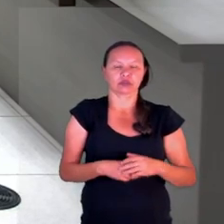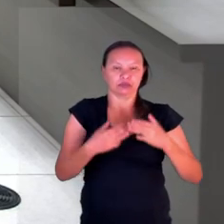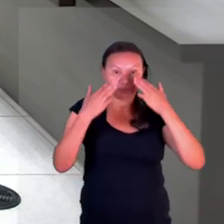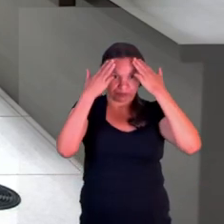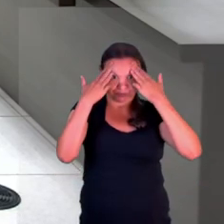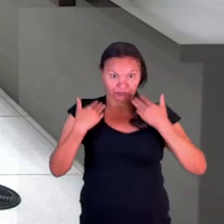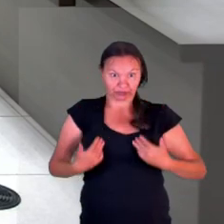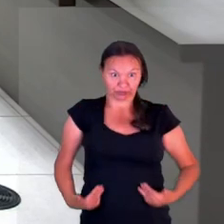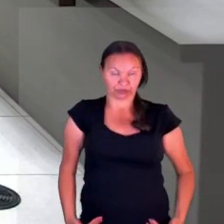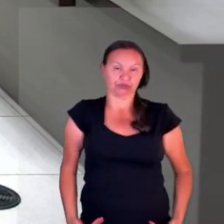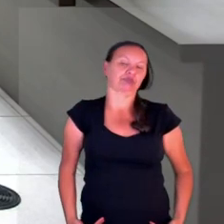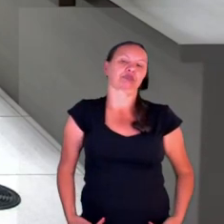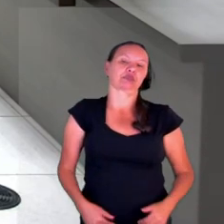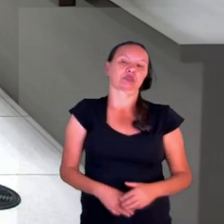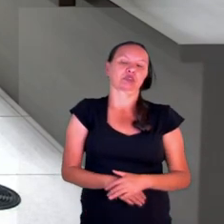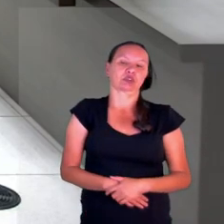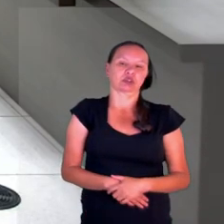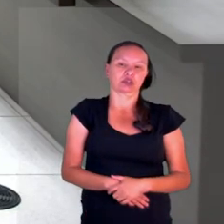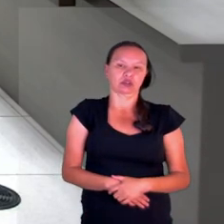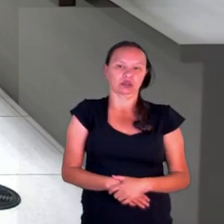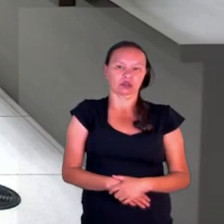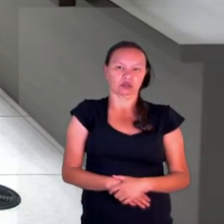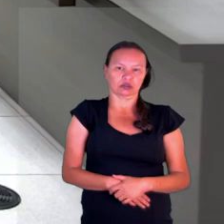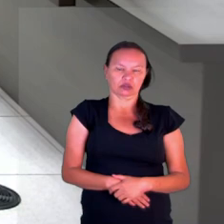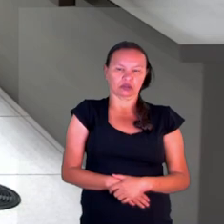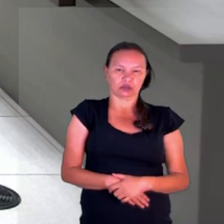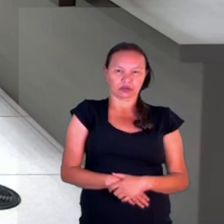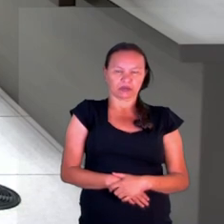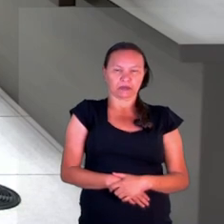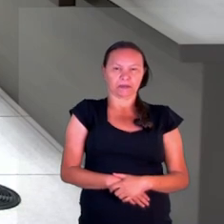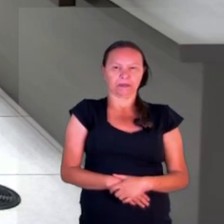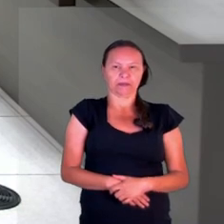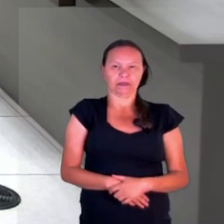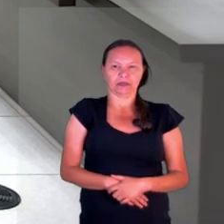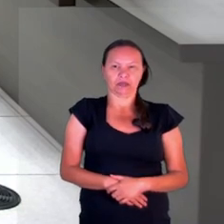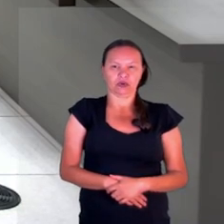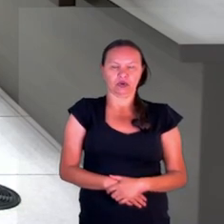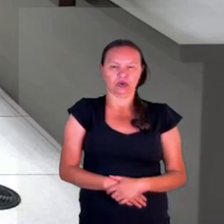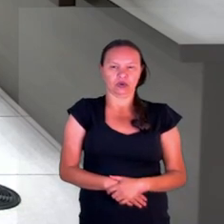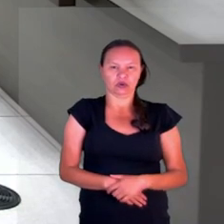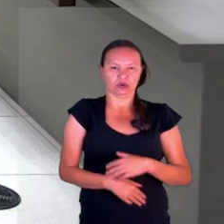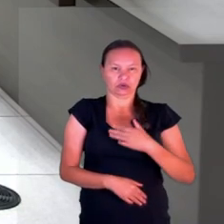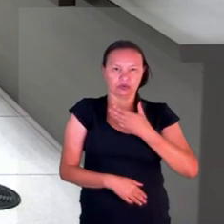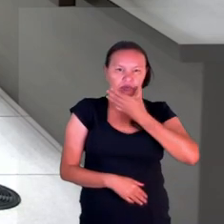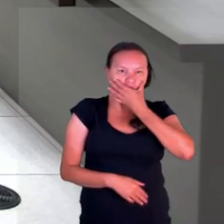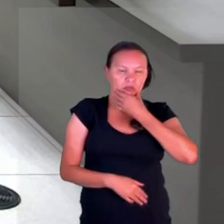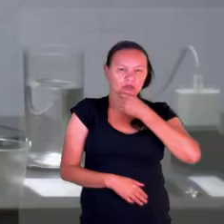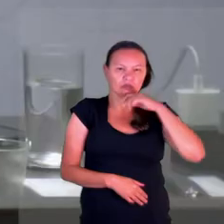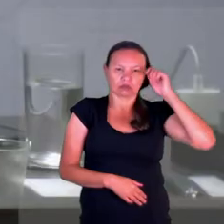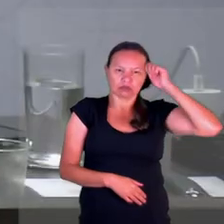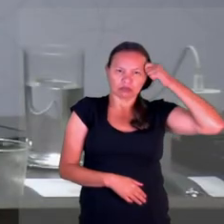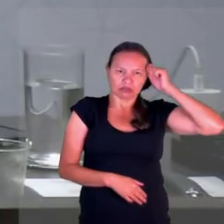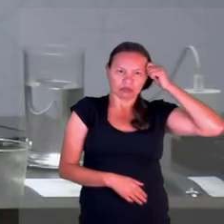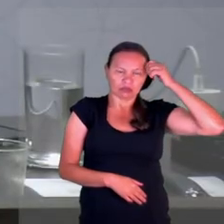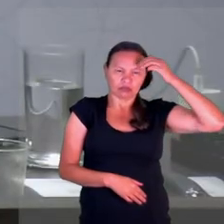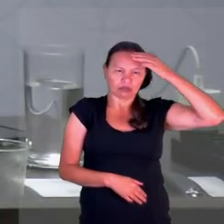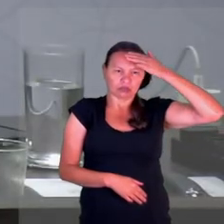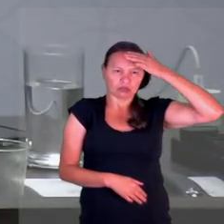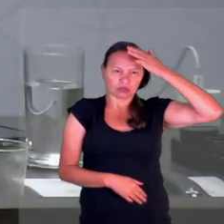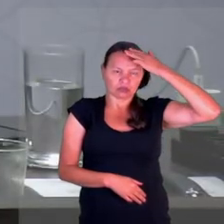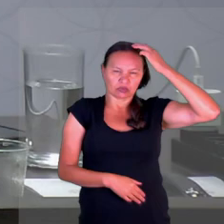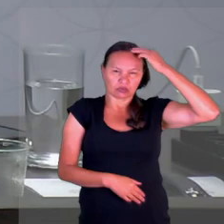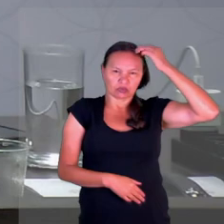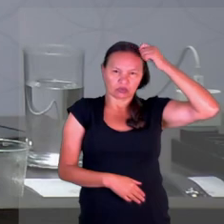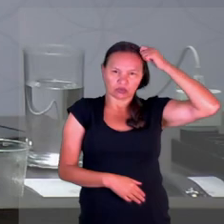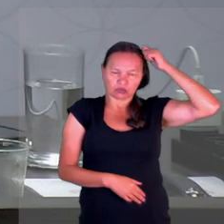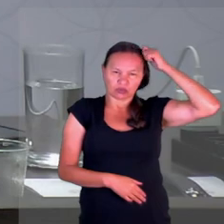até muito pouco tempo ats mecia porque eu diia que eu sou um homem negro careca barrigudo mas eu